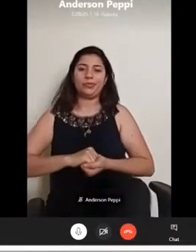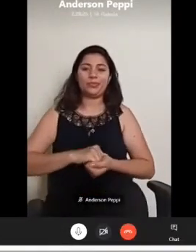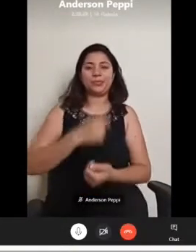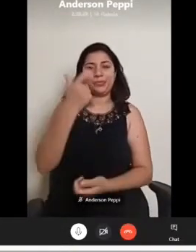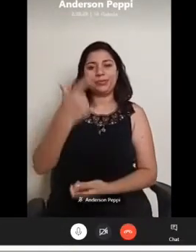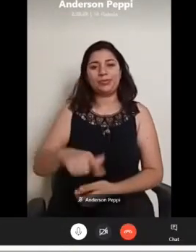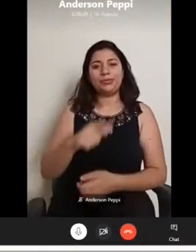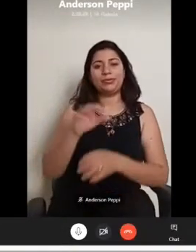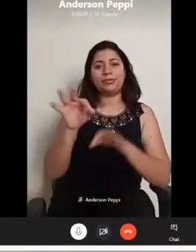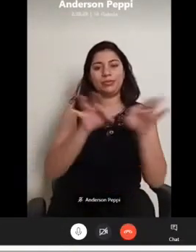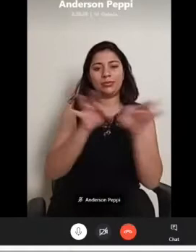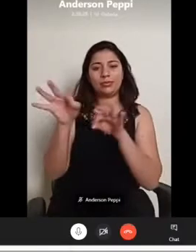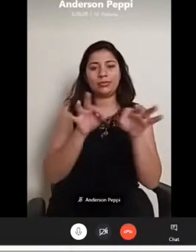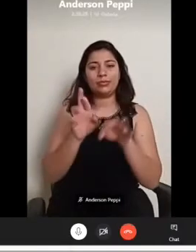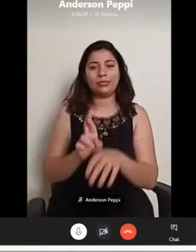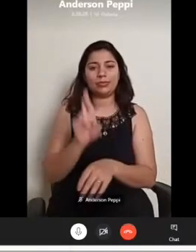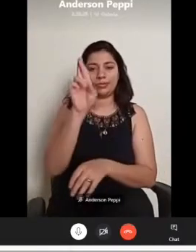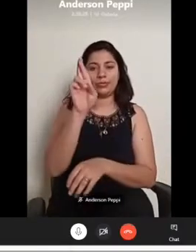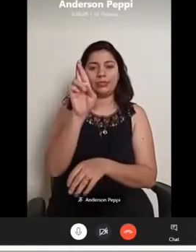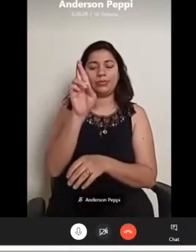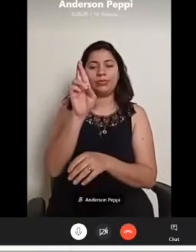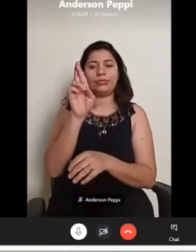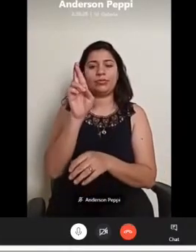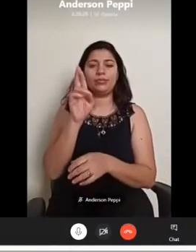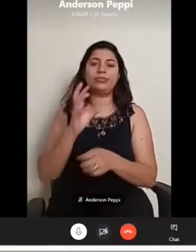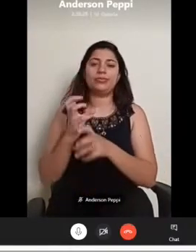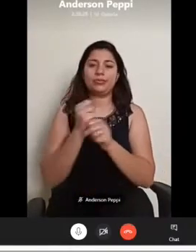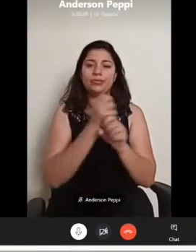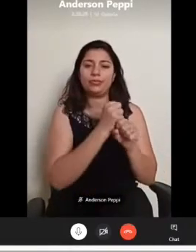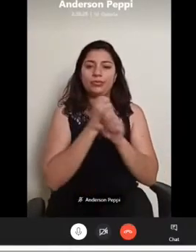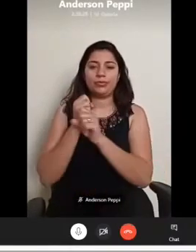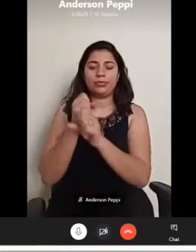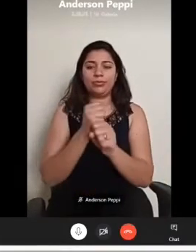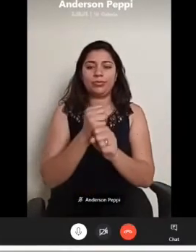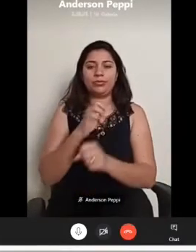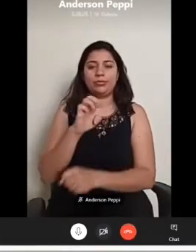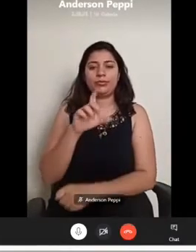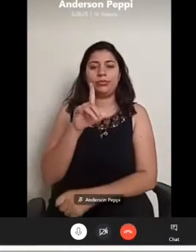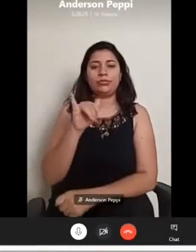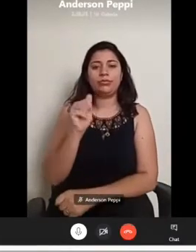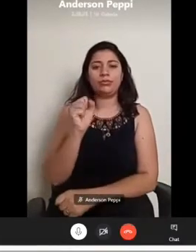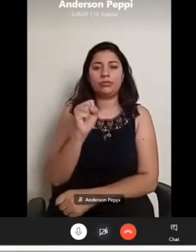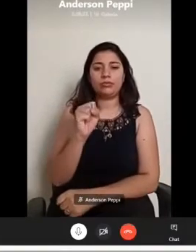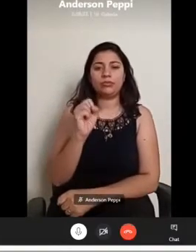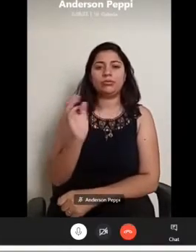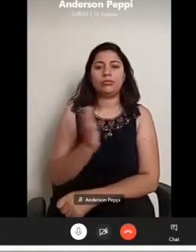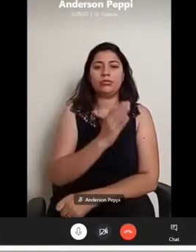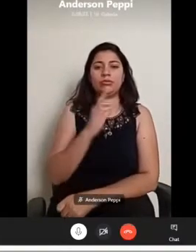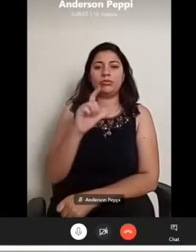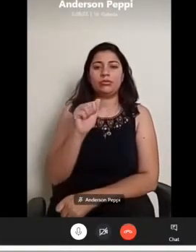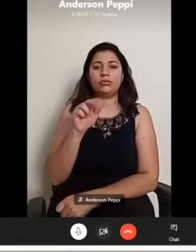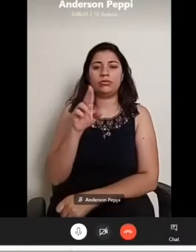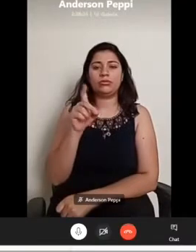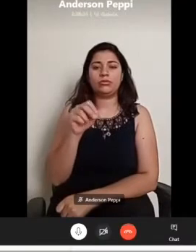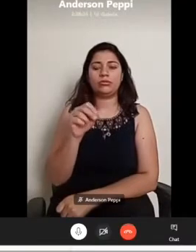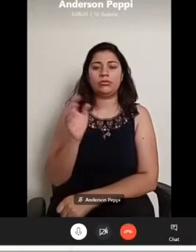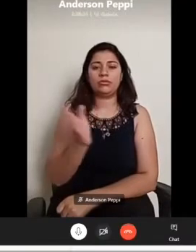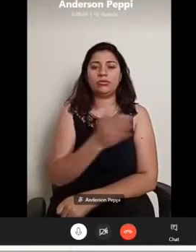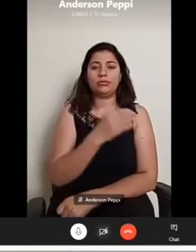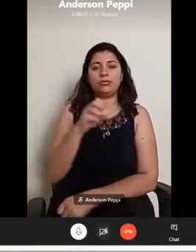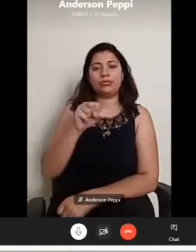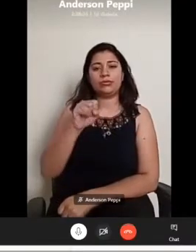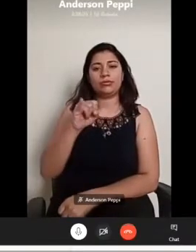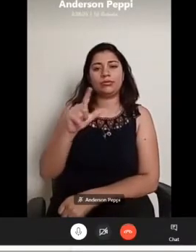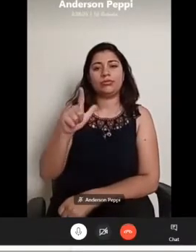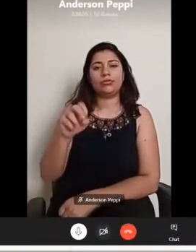e Contabilidade. Elias Marcelo Sleiman, Laudo Gomes da Silva, Silvio dos Santos. Comissão